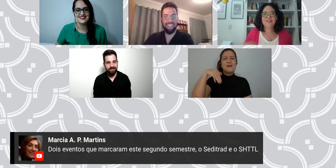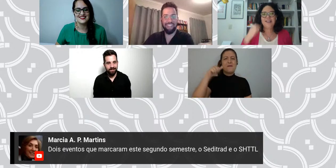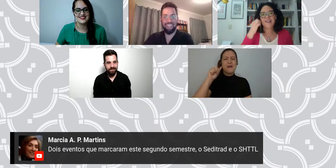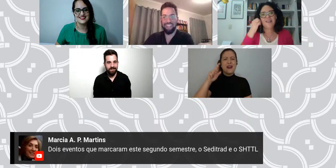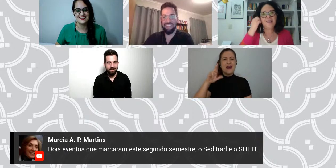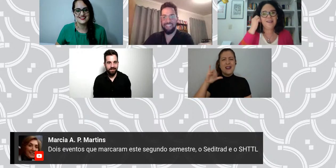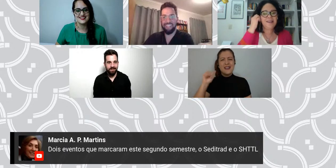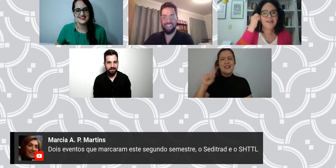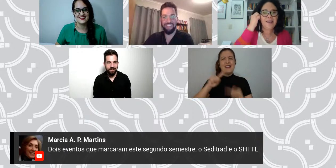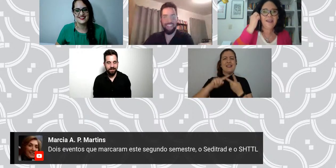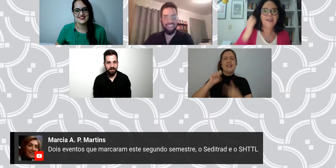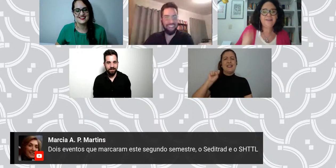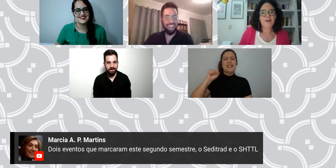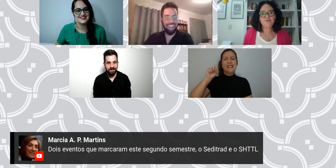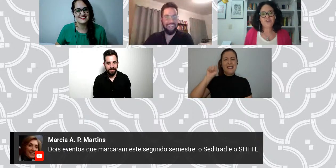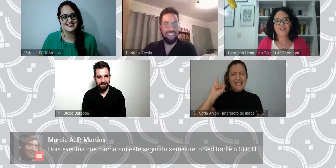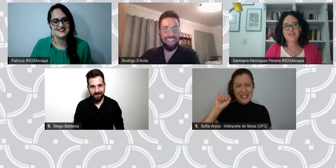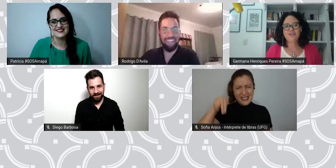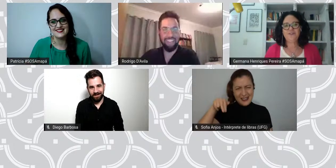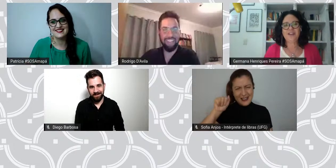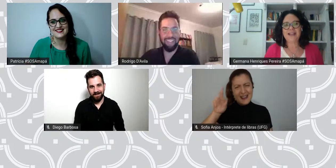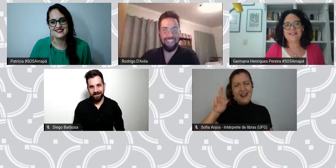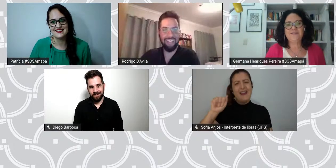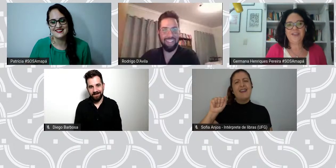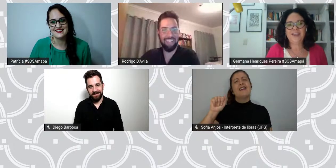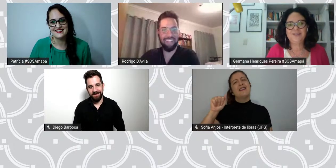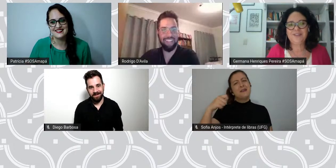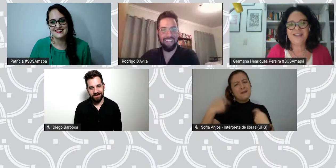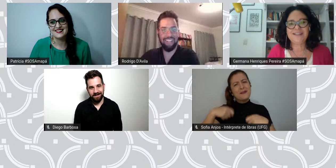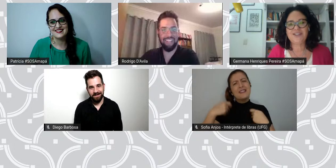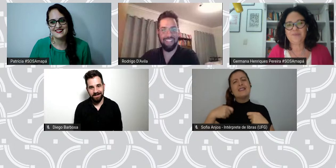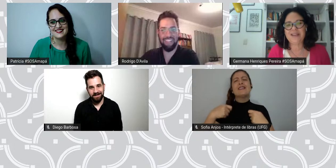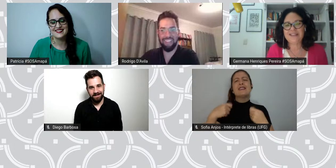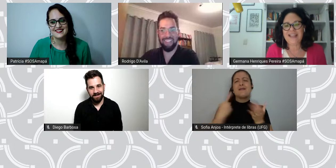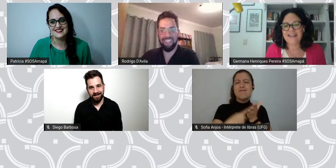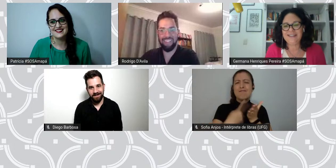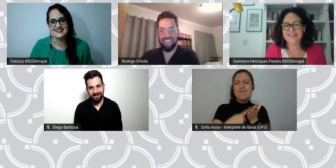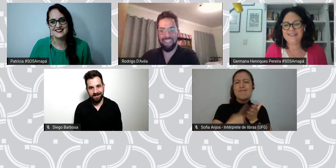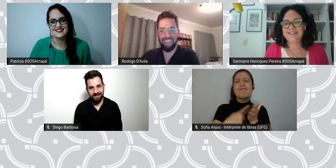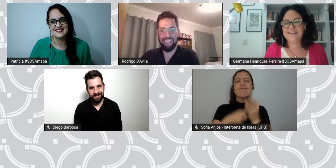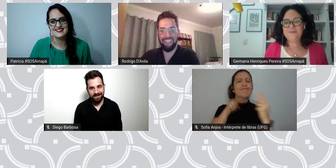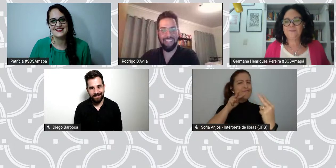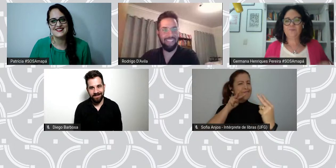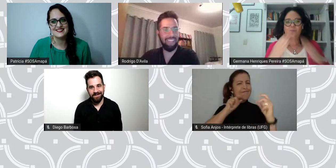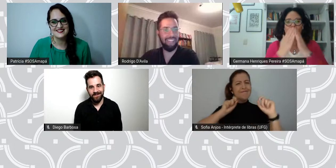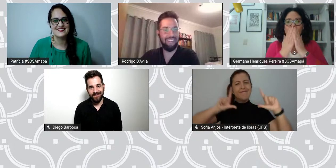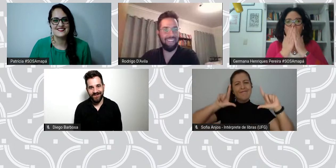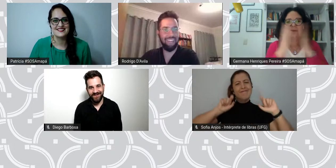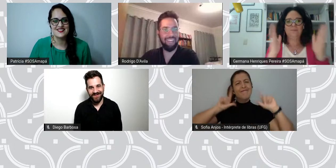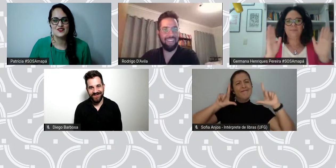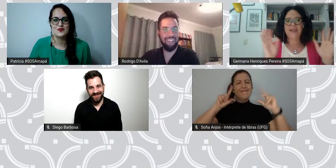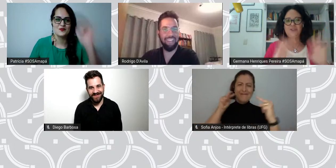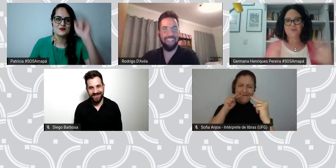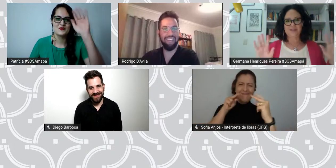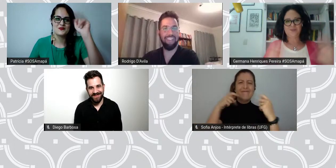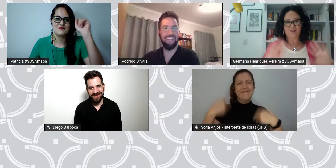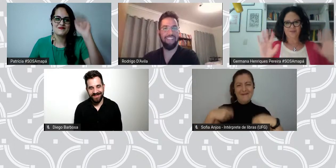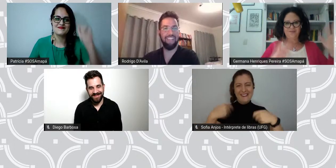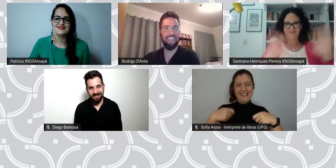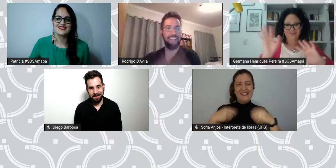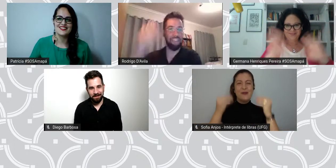A gente tem que dar um jeitinho de ficar se vendo, nem que seja pela telinha.